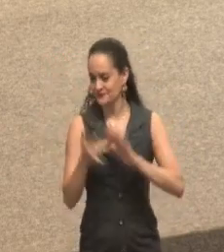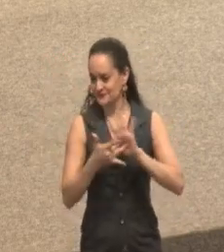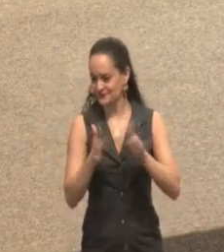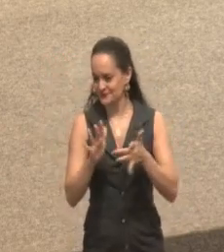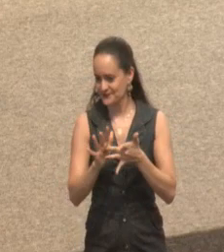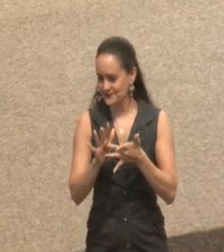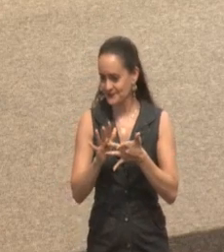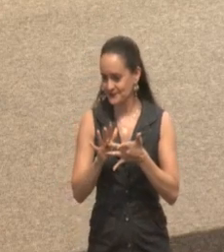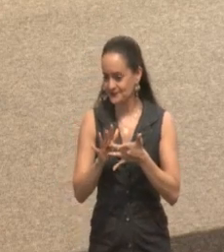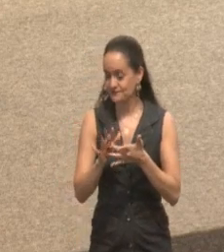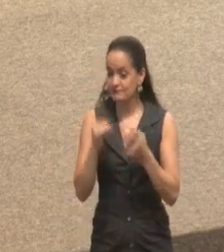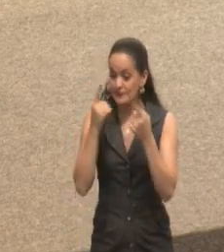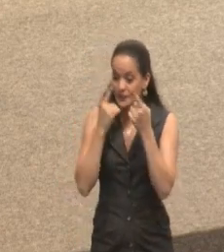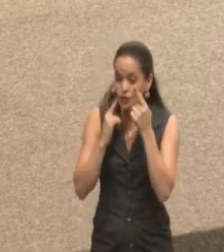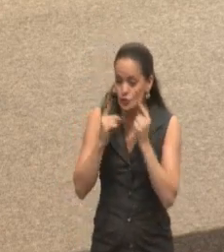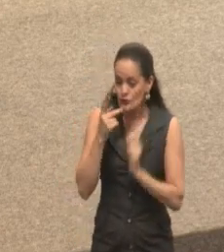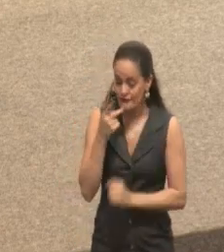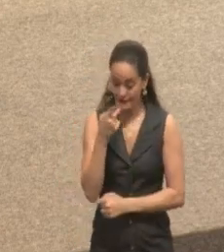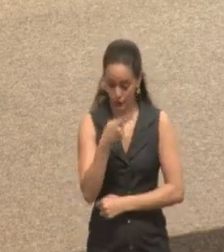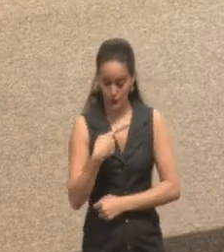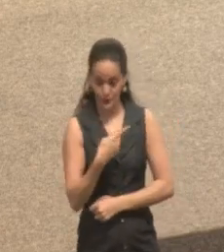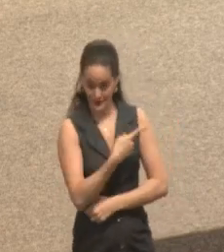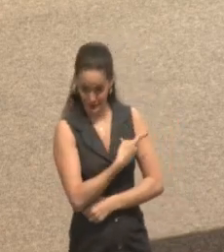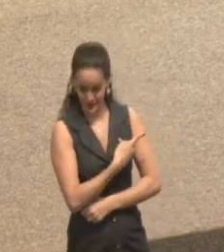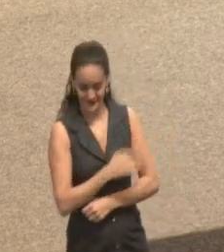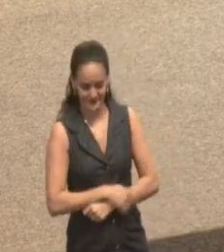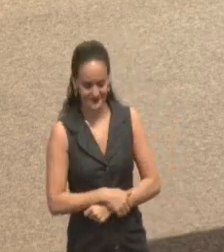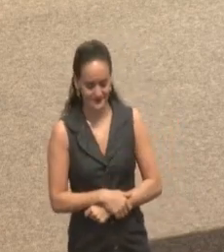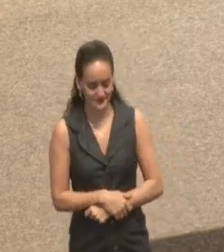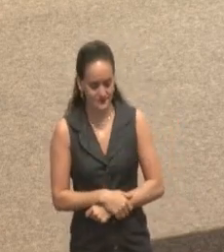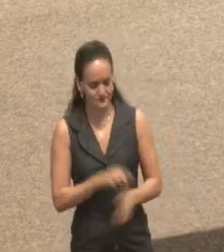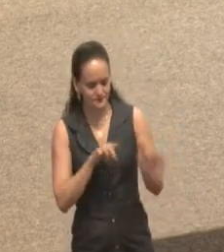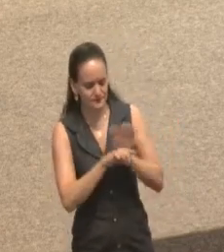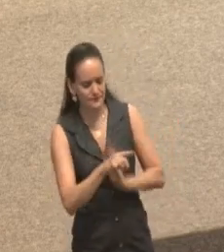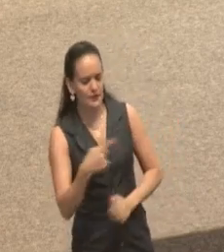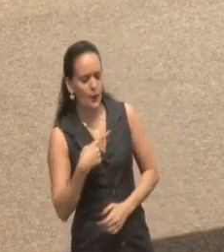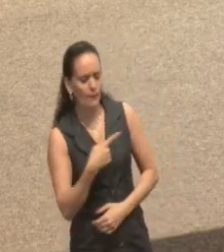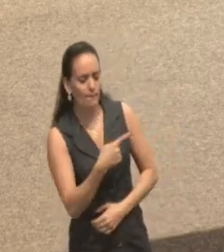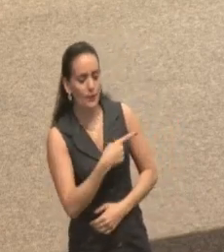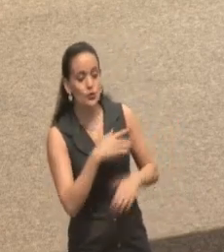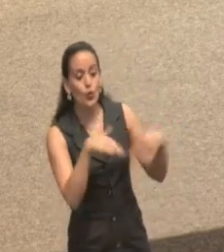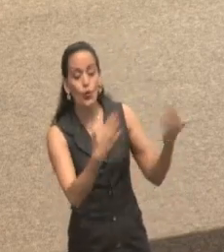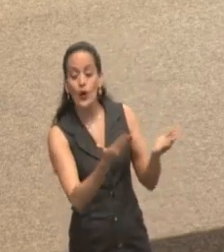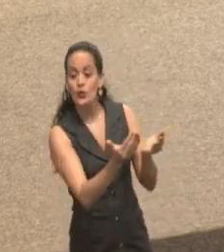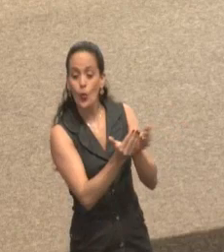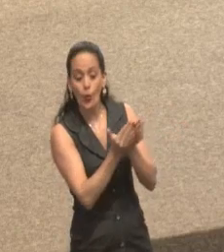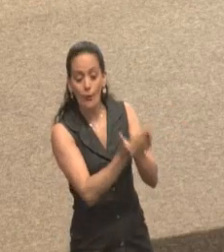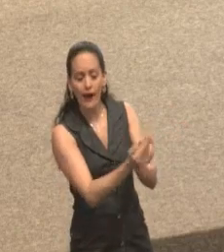olhos cheios de lágrimas vira para mim e pergunta: pastor, quando que o barco vem?